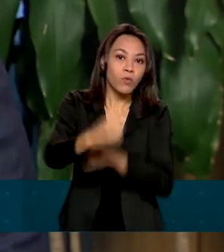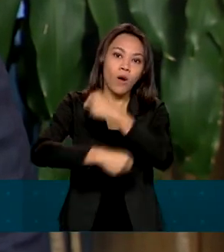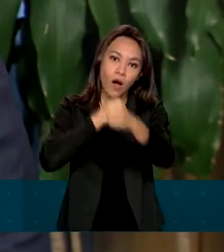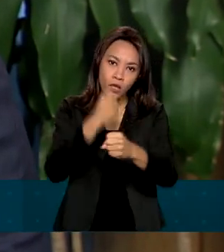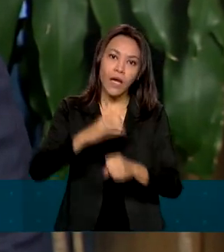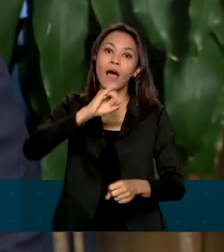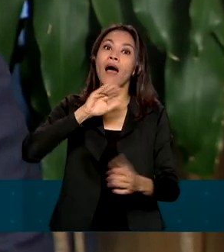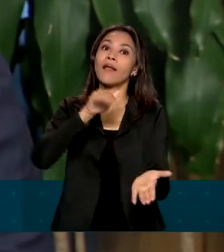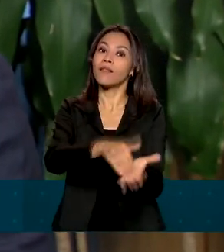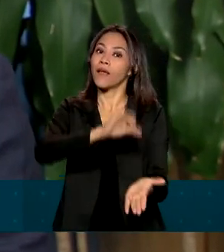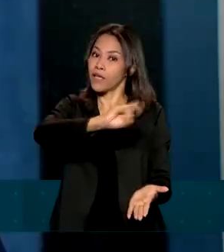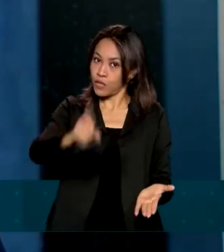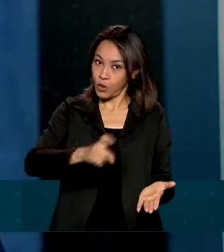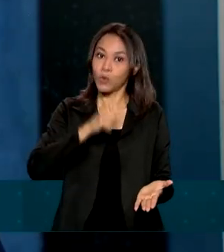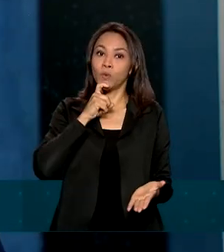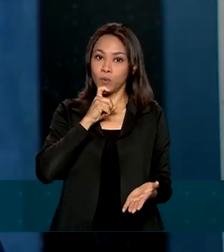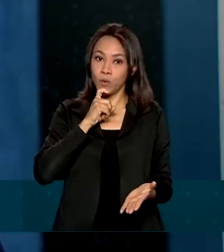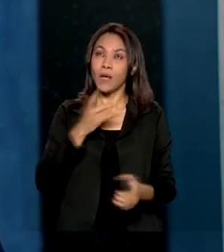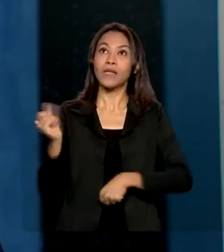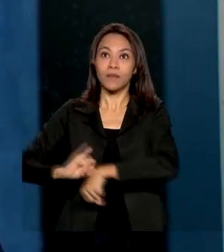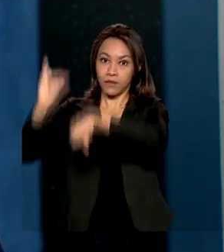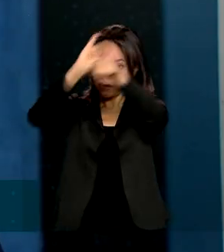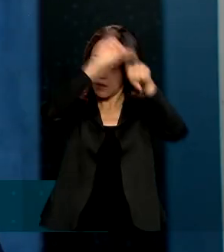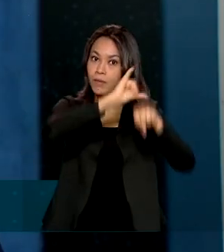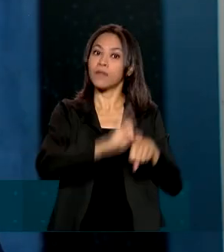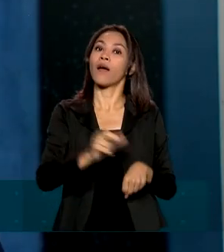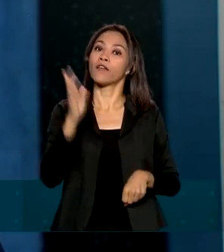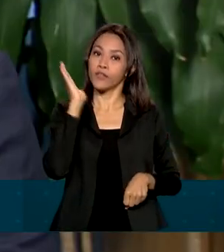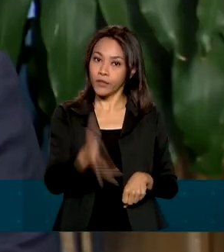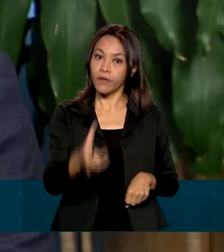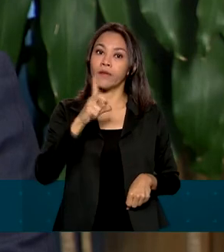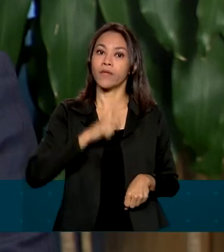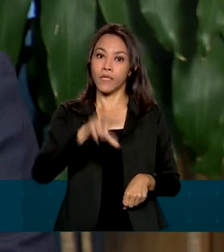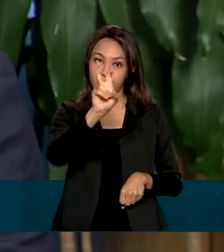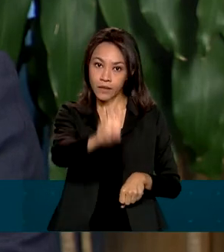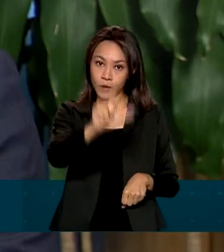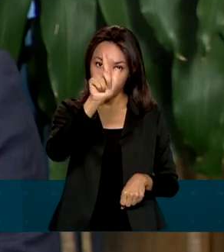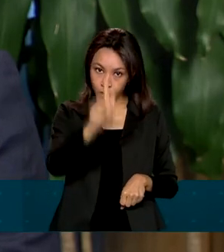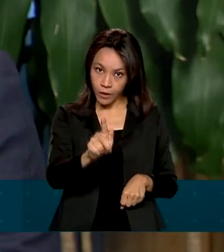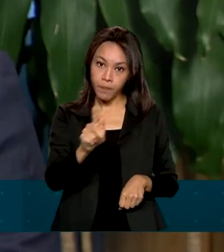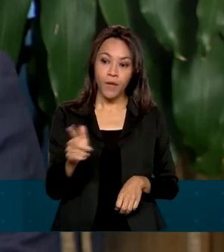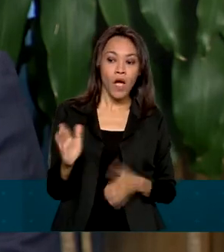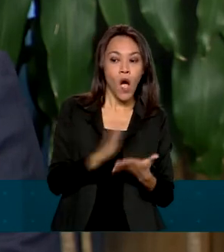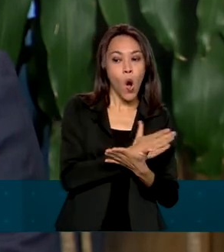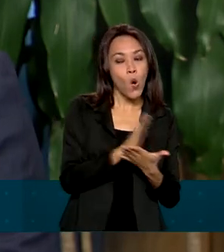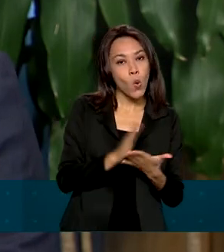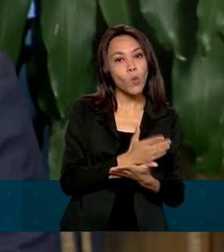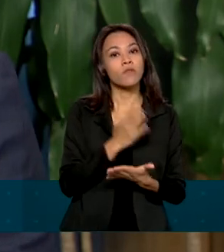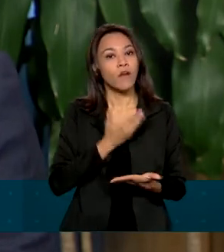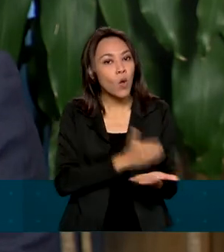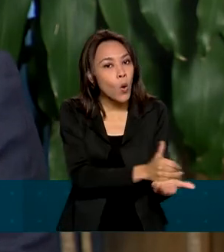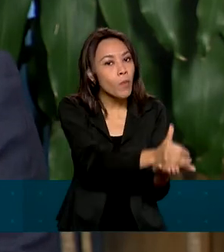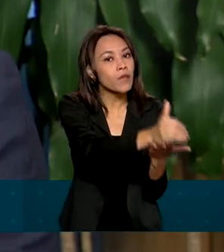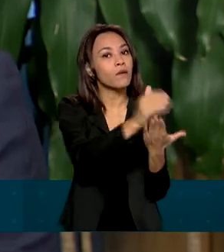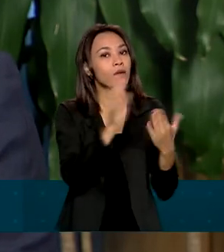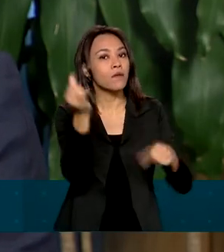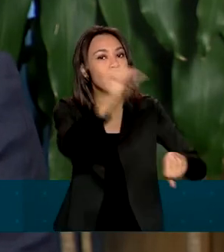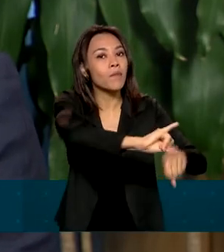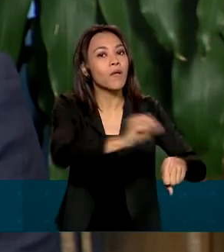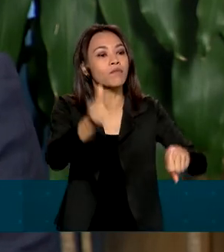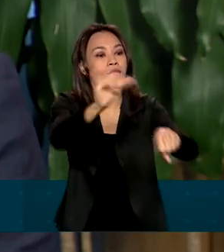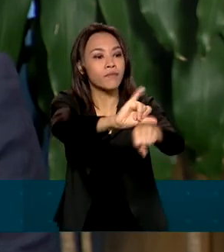Julho teriam que ter o 5g já é operação algumas operadoras já vão começar em outras cidades como Algar vai fazer